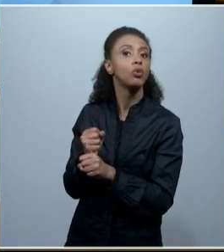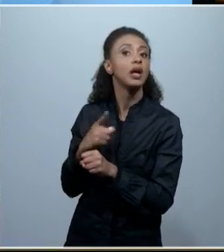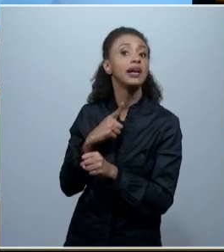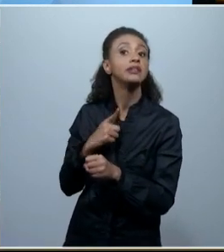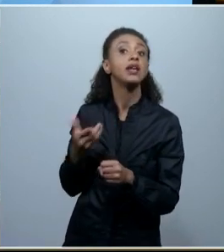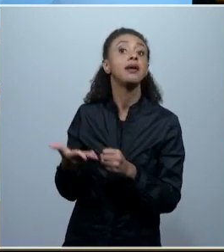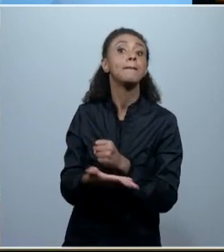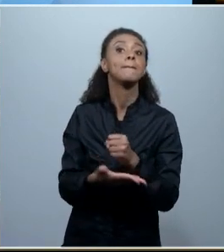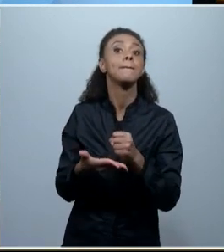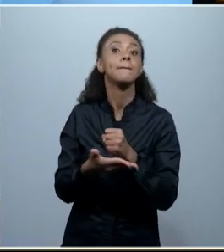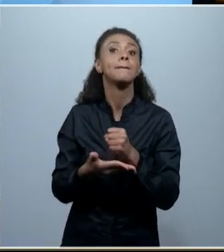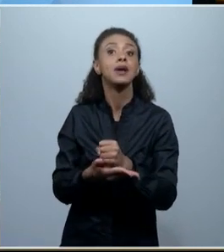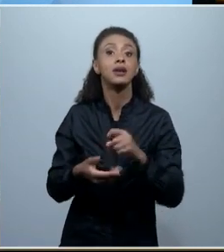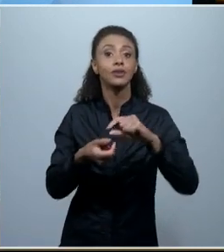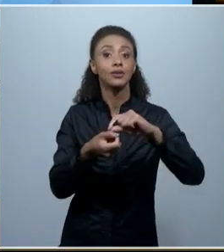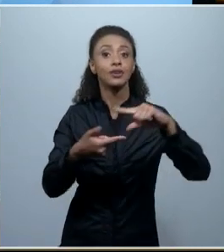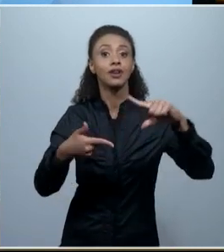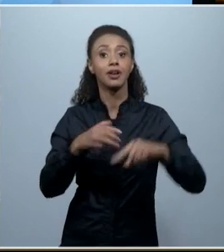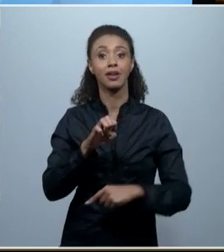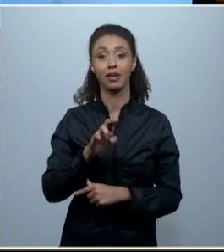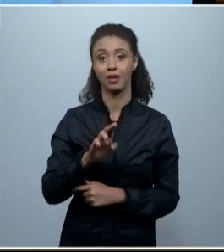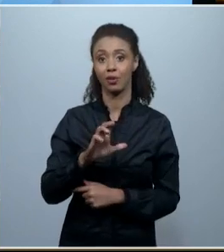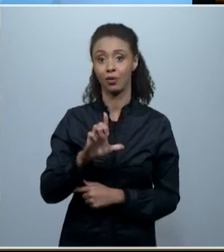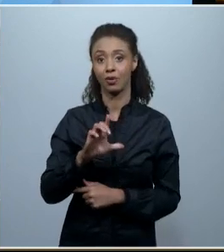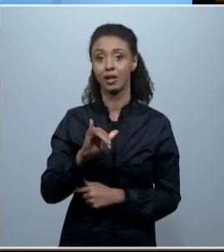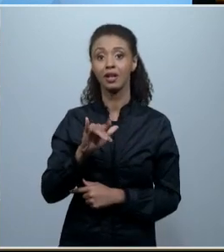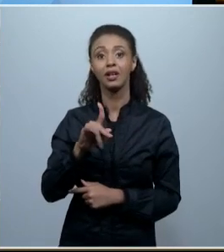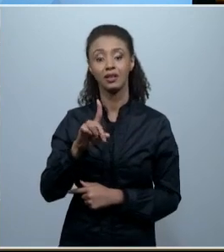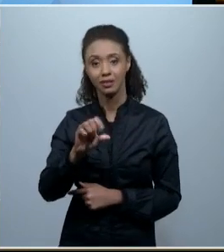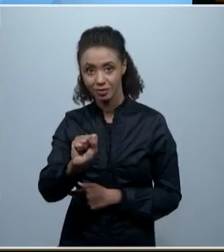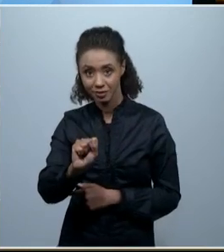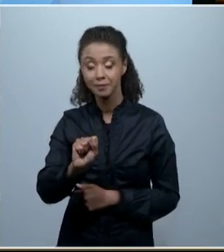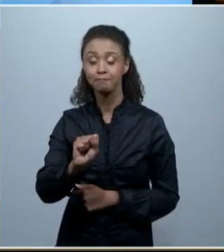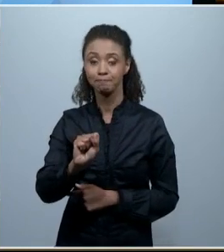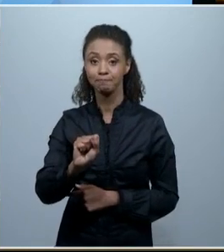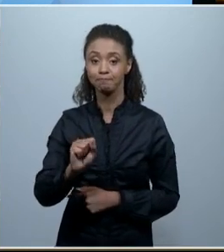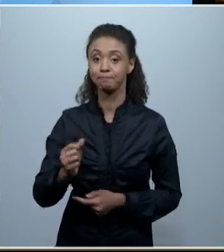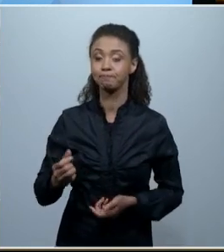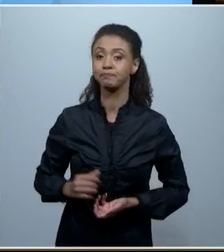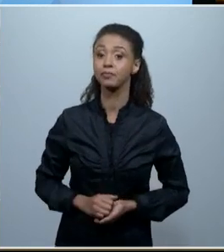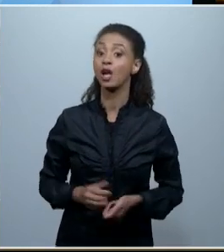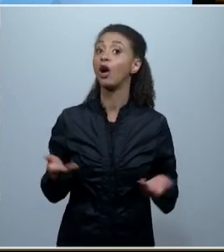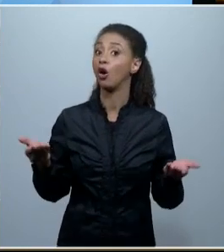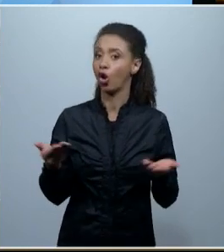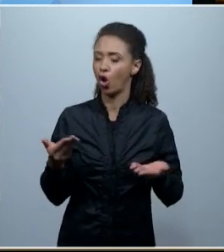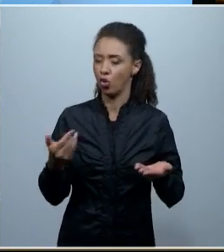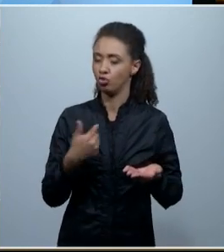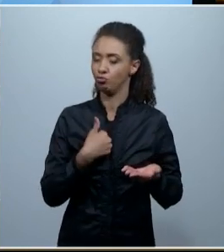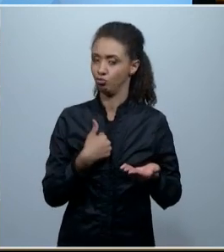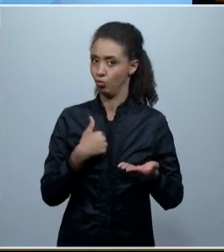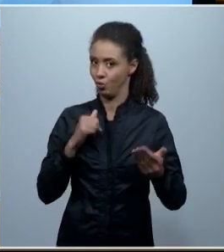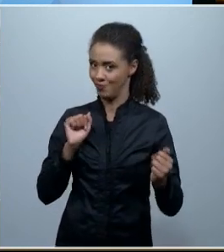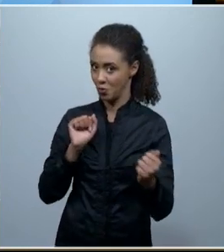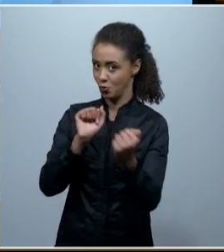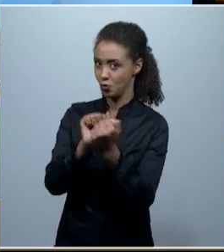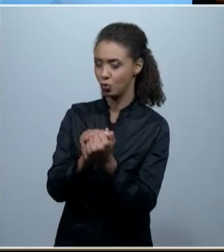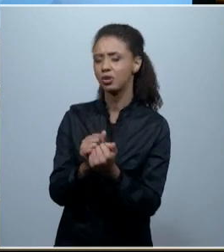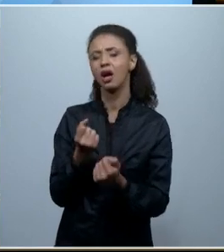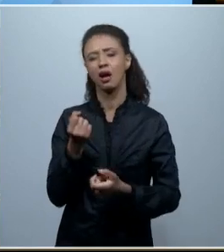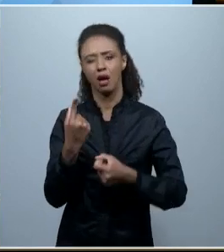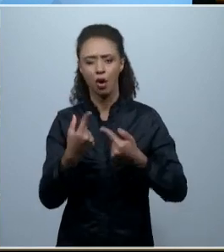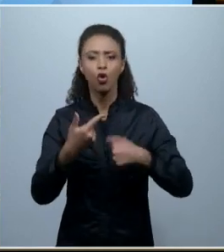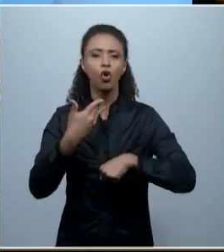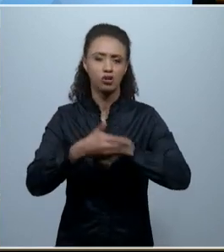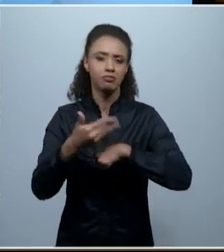geometria de euclides a jóia então tá ah eu vou hoje com vocês eu vou resolver alguns exercícios